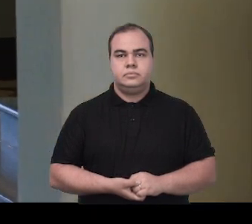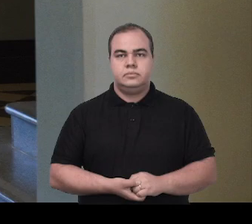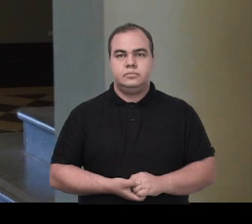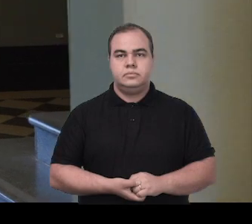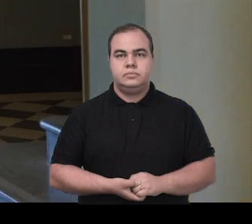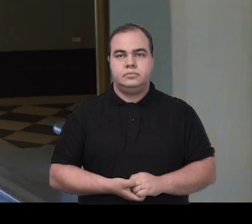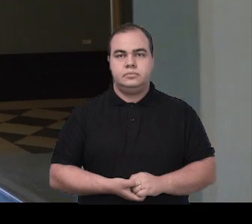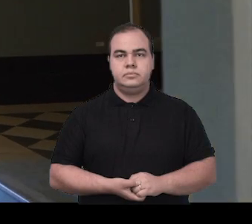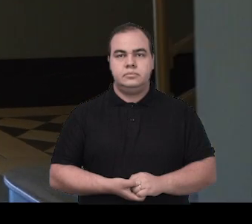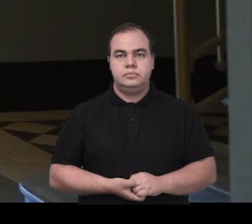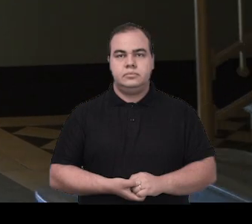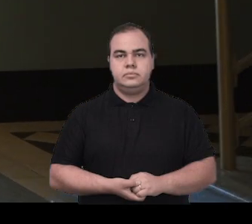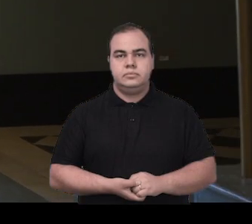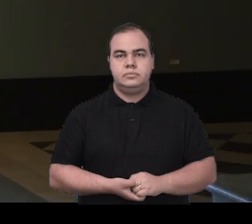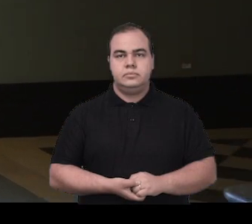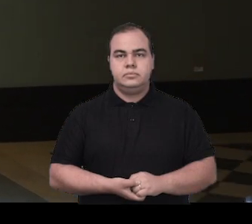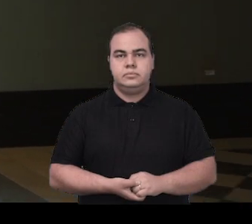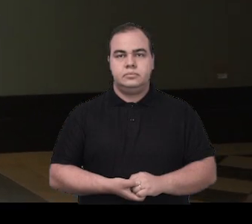longas.